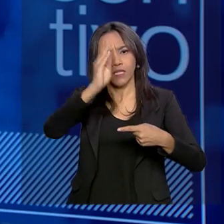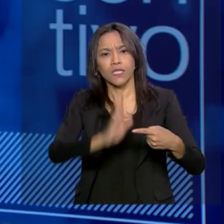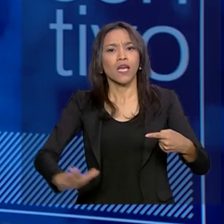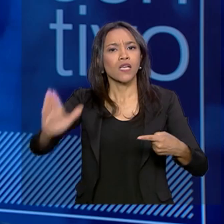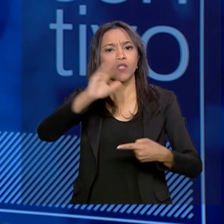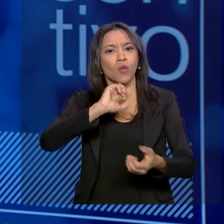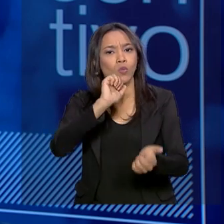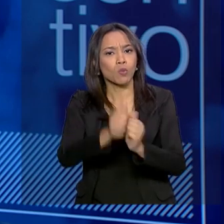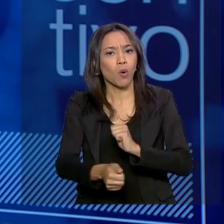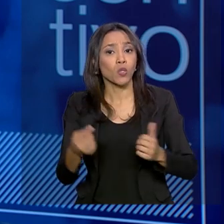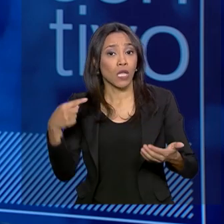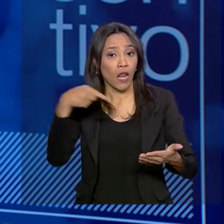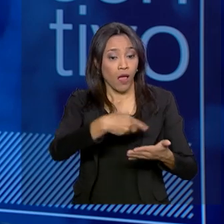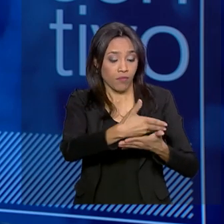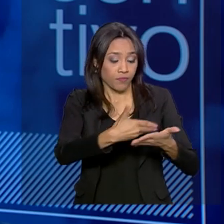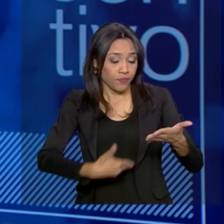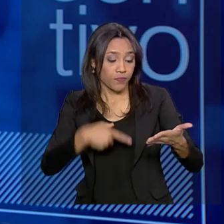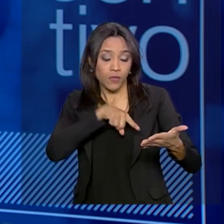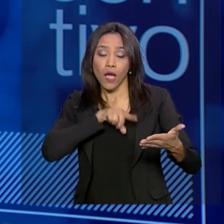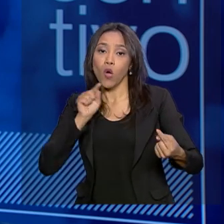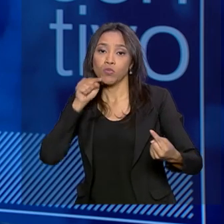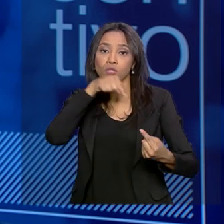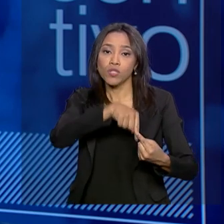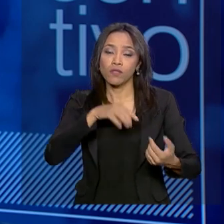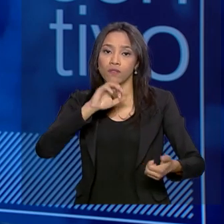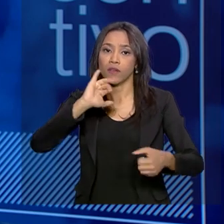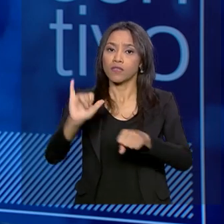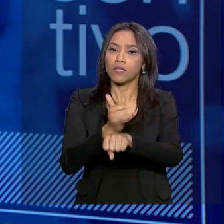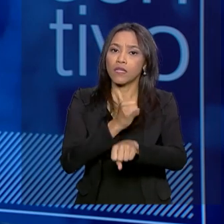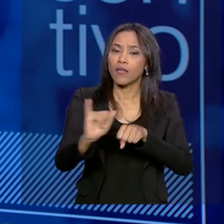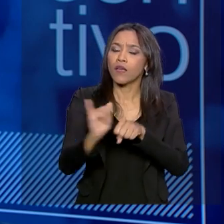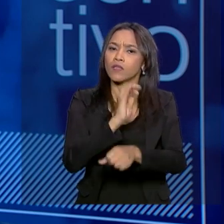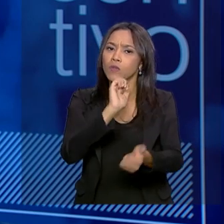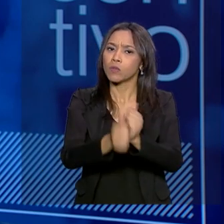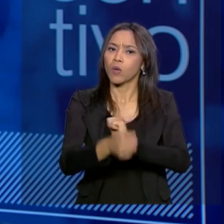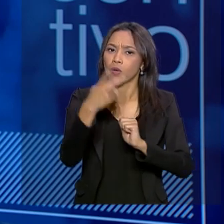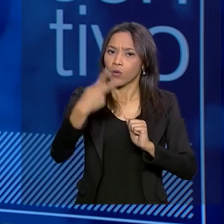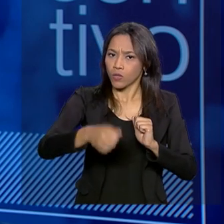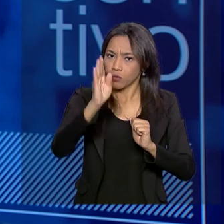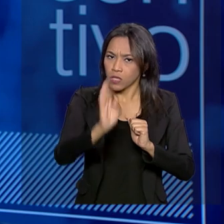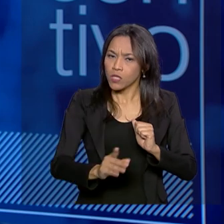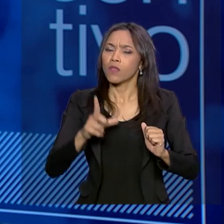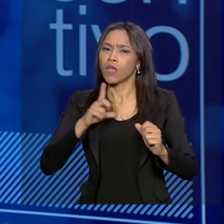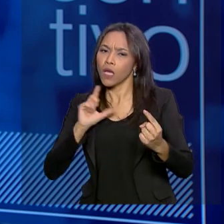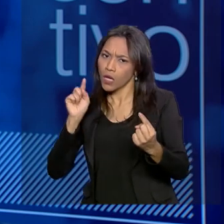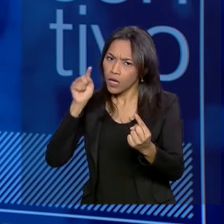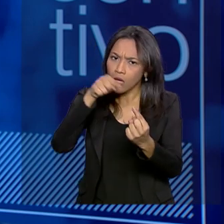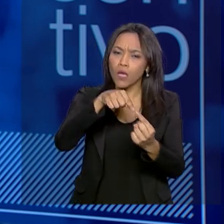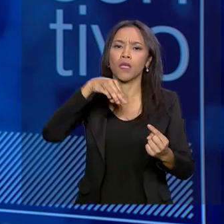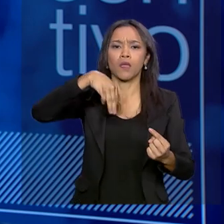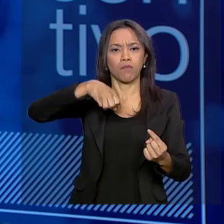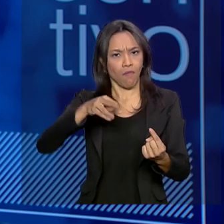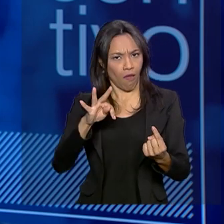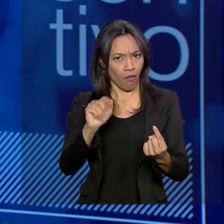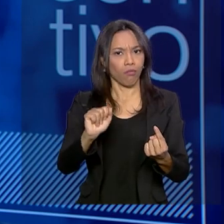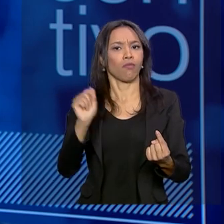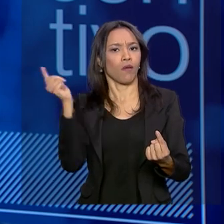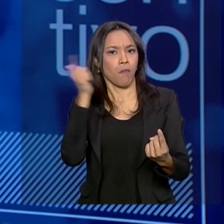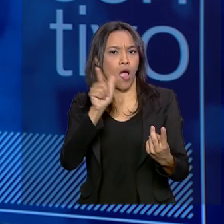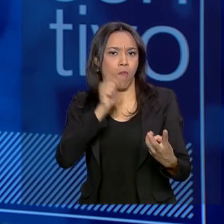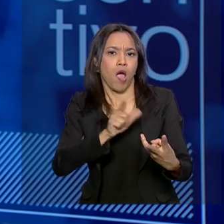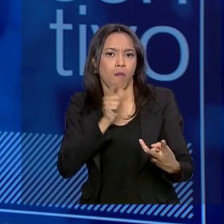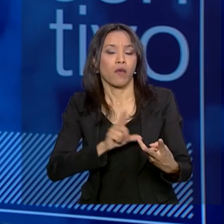Ali estão os objetivos estratégicos do esporte nacional, com suas metas a serem atingidas. E uma